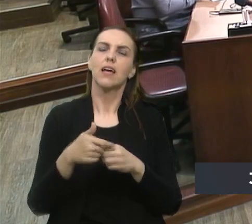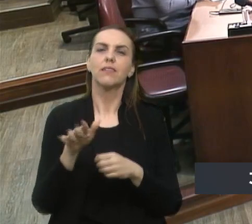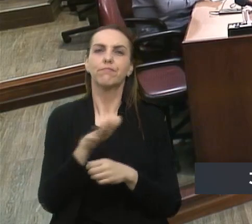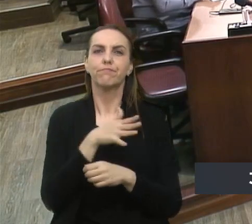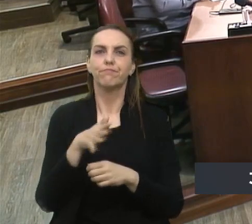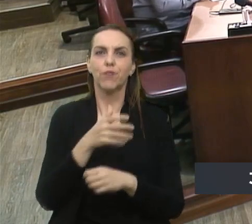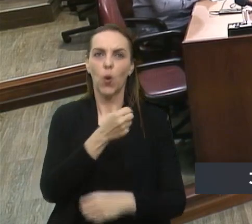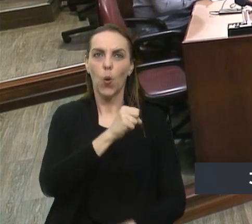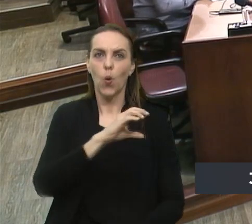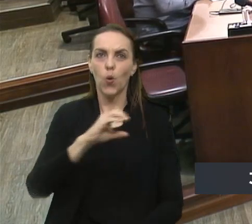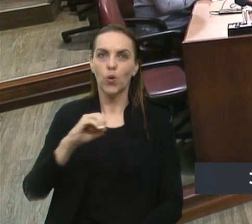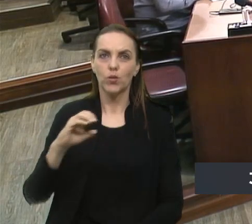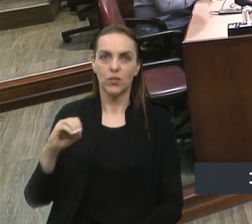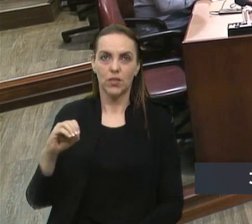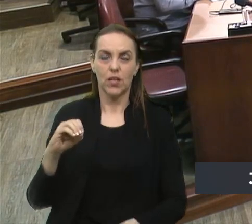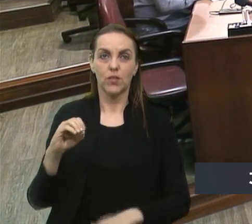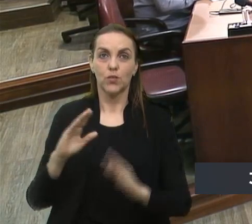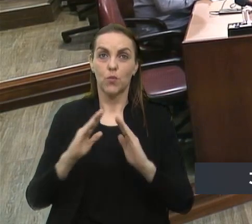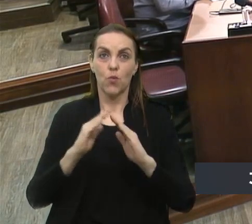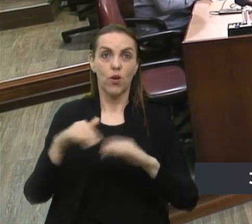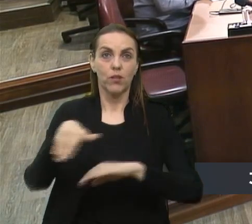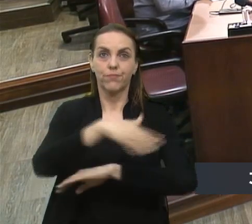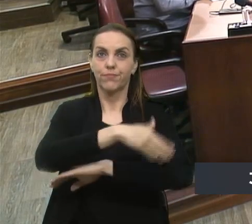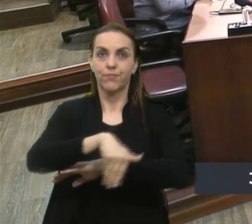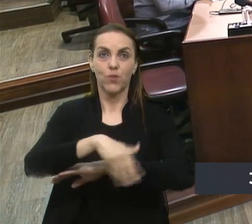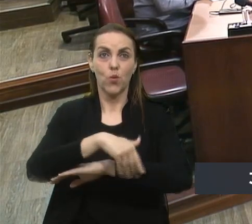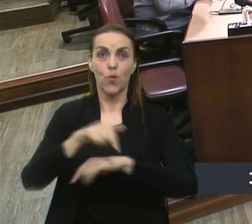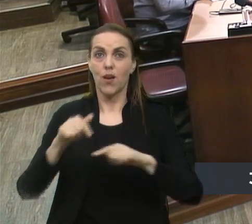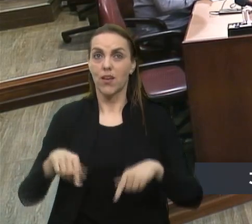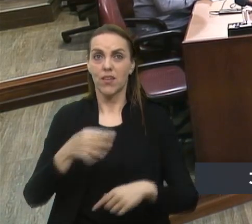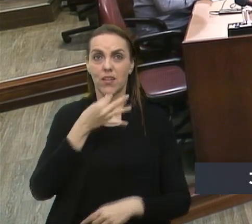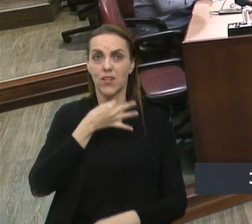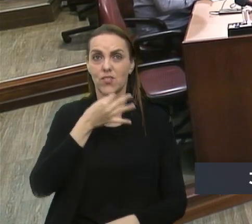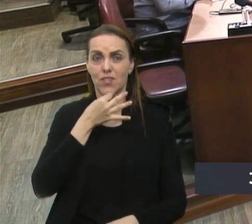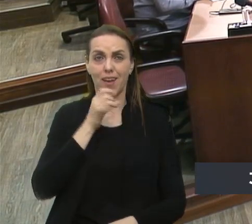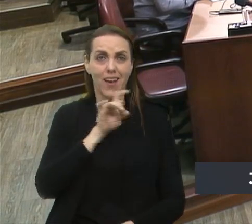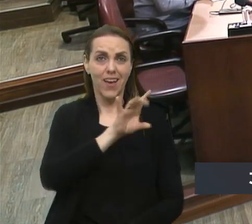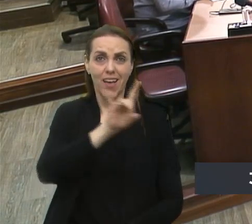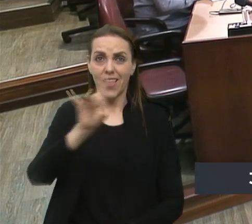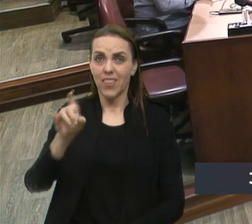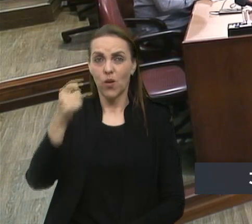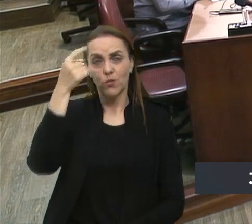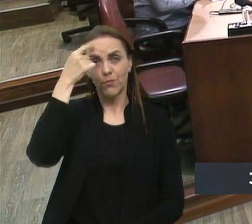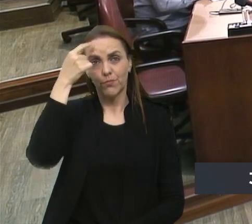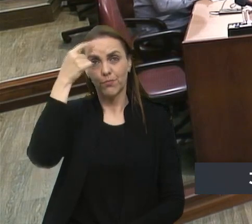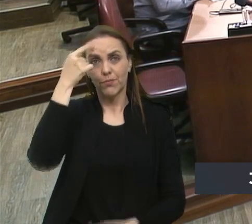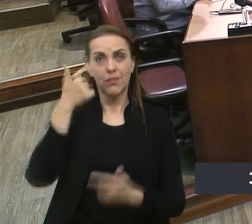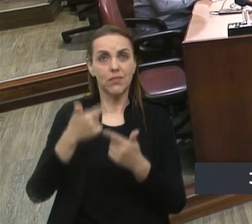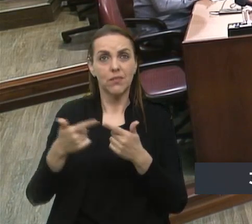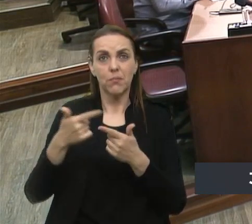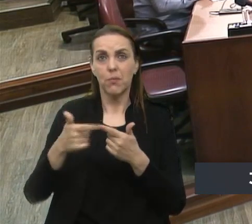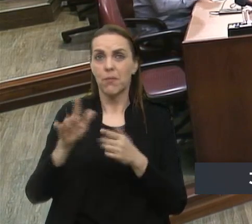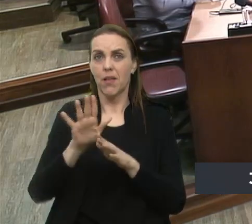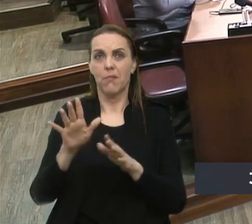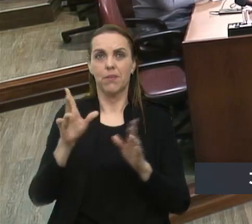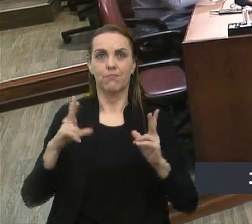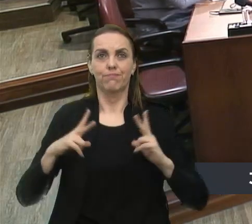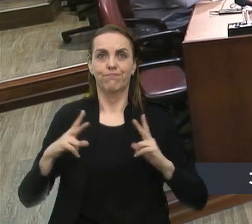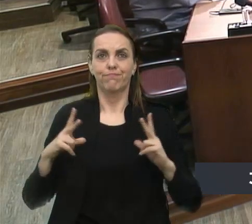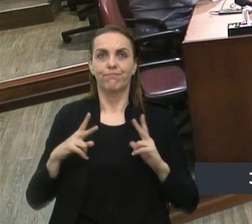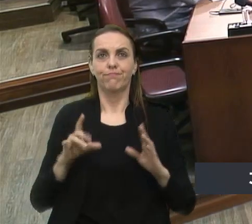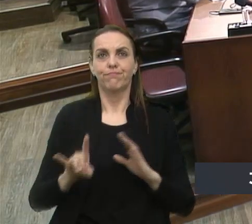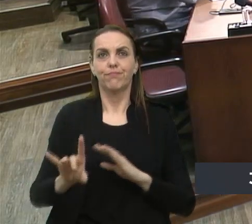moradores de rua aqui na nossa cidade. Cada um pensa de uma maneira, vereador, e cada um com seus problemas individuais. Nós temos que entender a